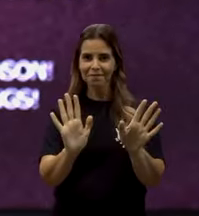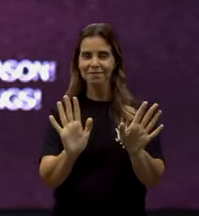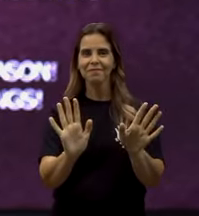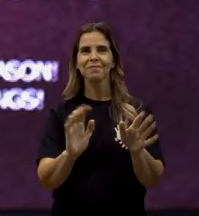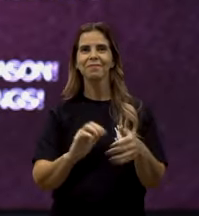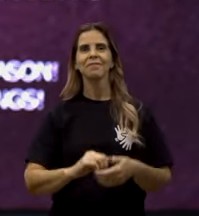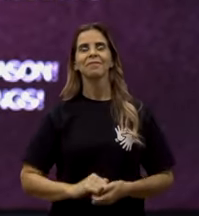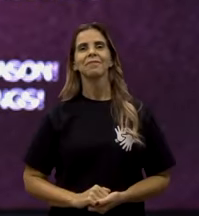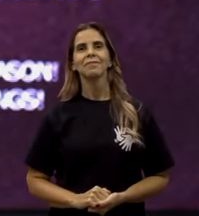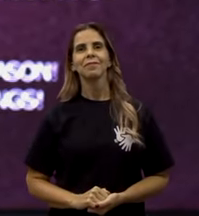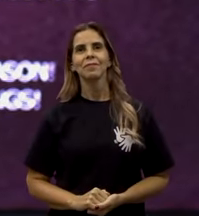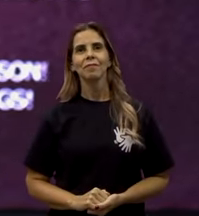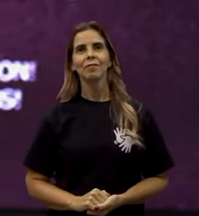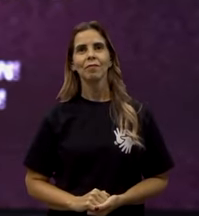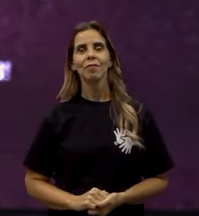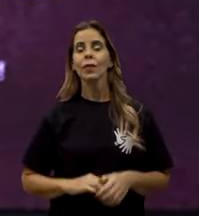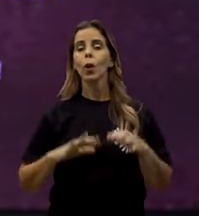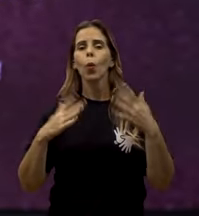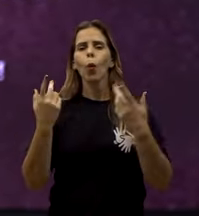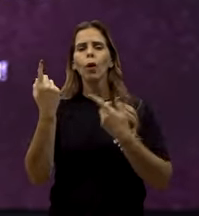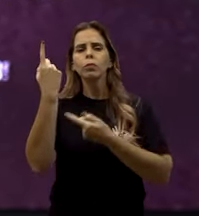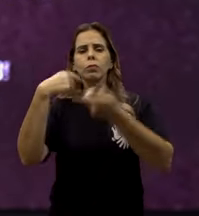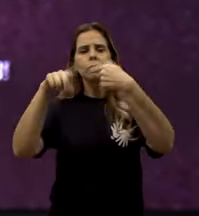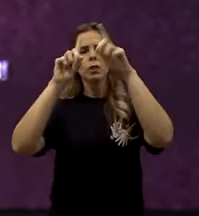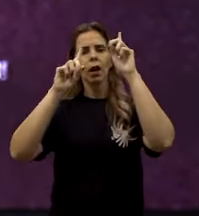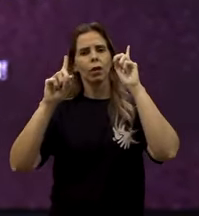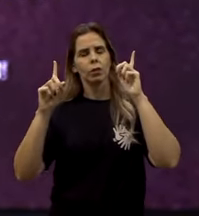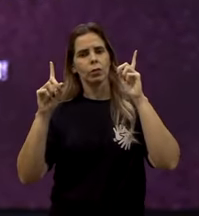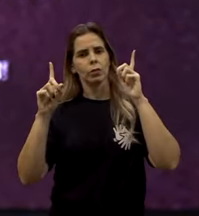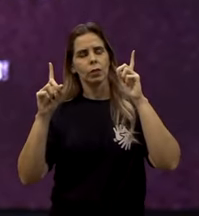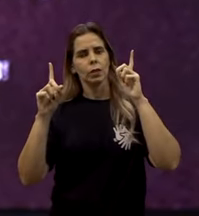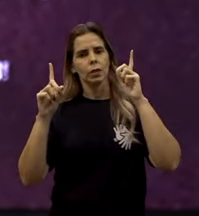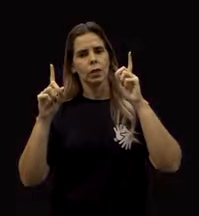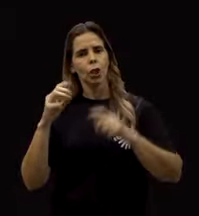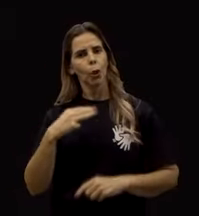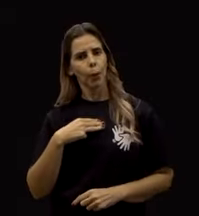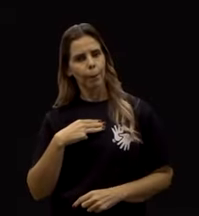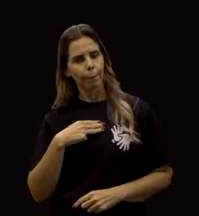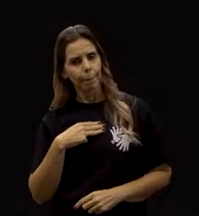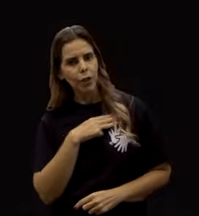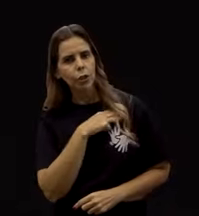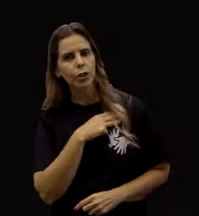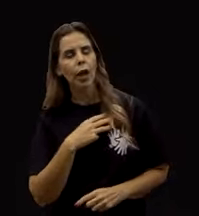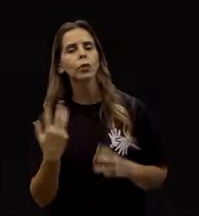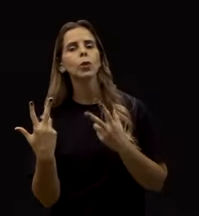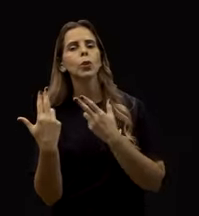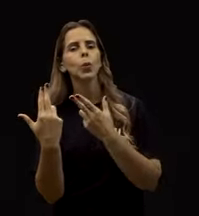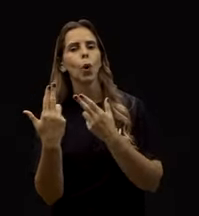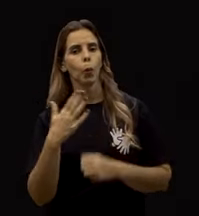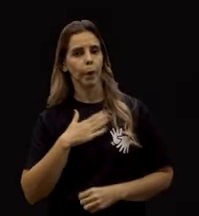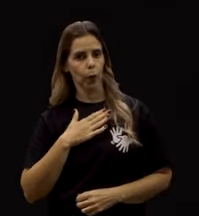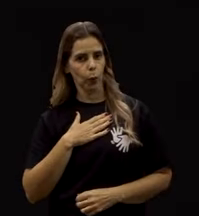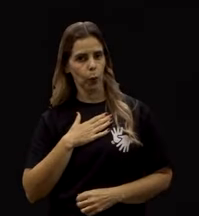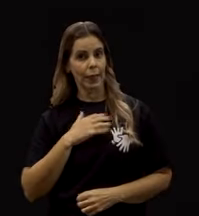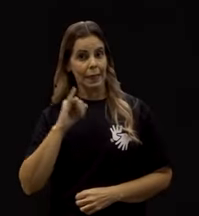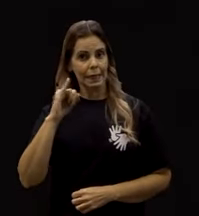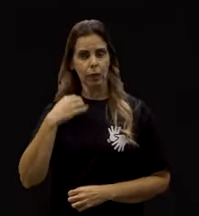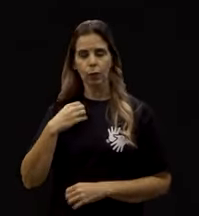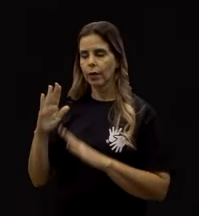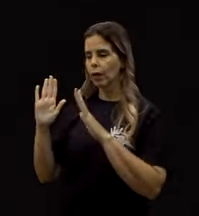cara qual é o sucesso de um ministério como o meu se eu ficar em casa fazendo tudo que eu faço aqui